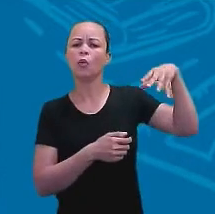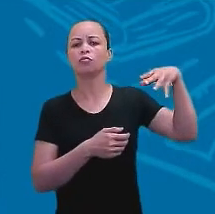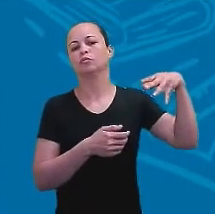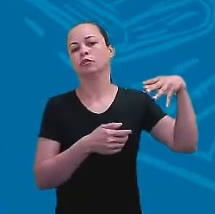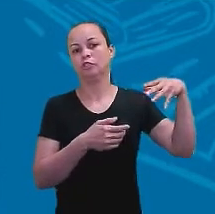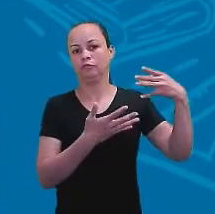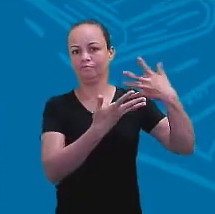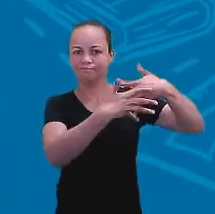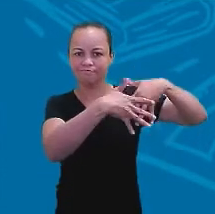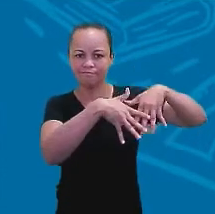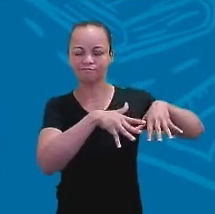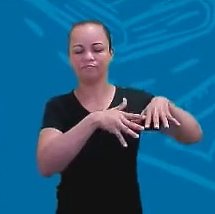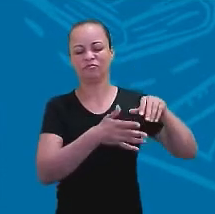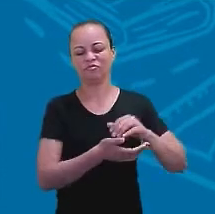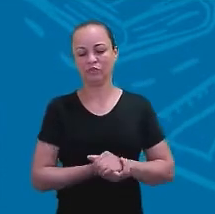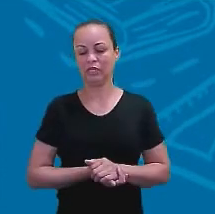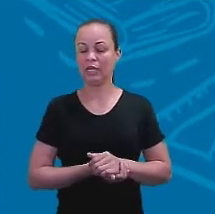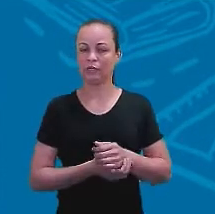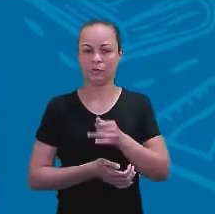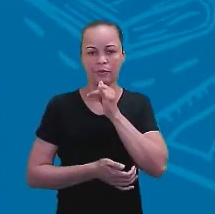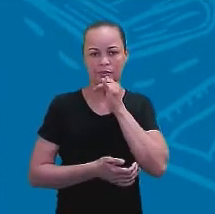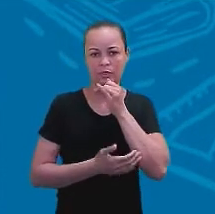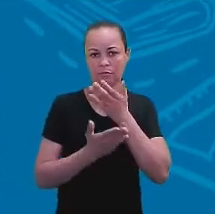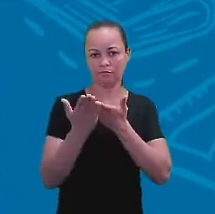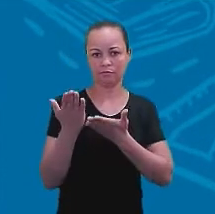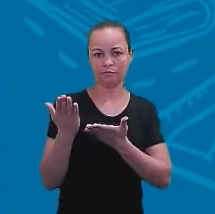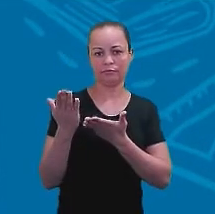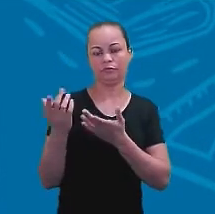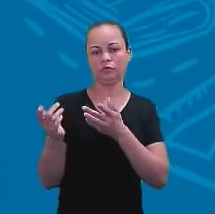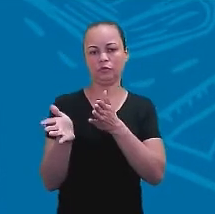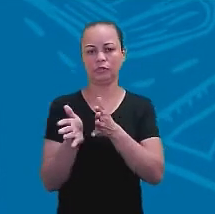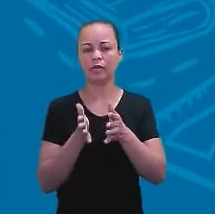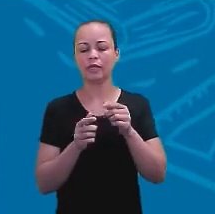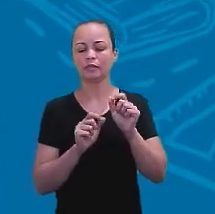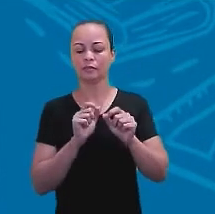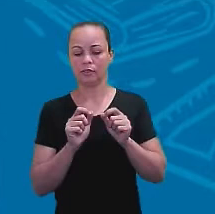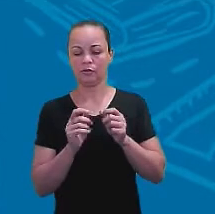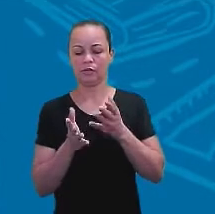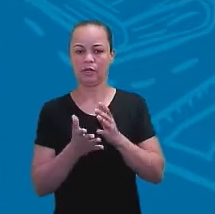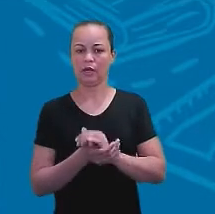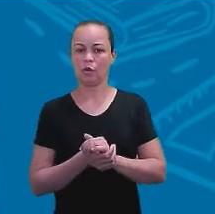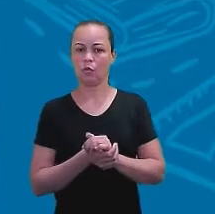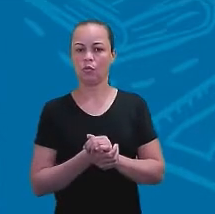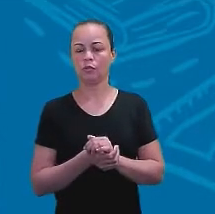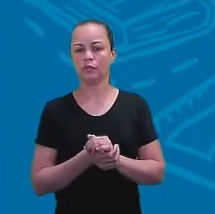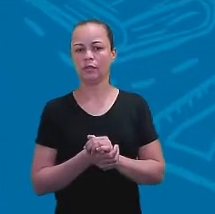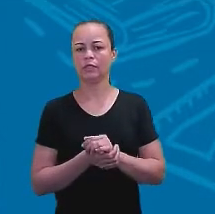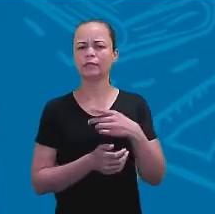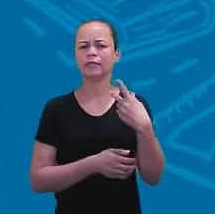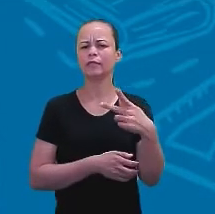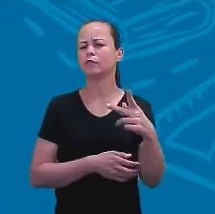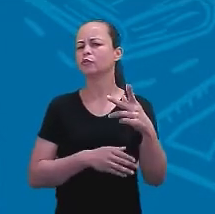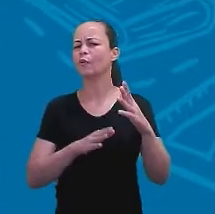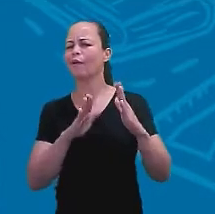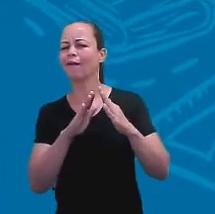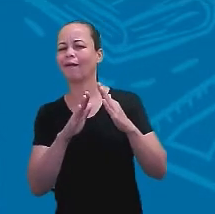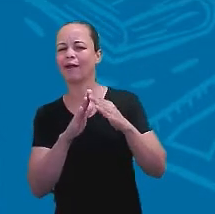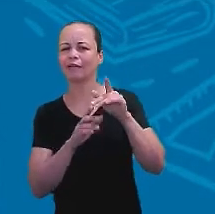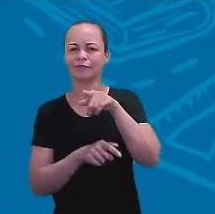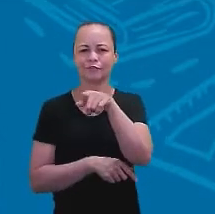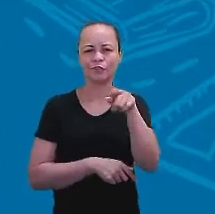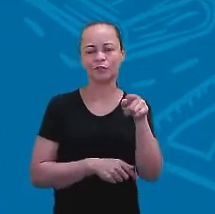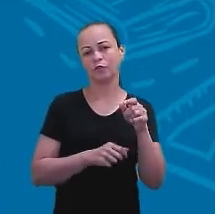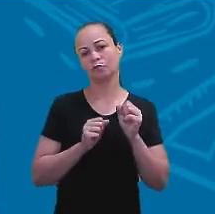exemplo, de fontes de luz artificial e natural. E eu gostaria que daí de casa, você